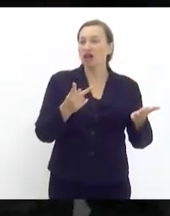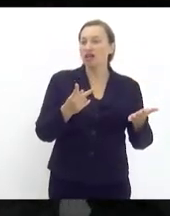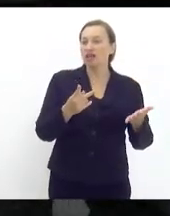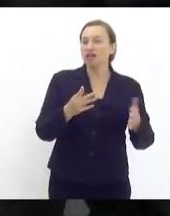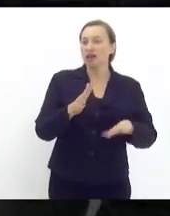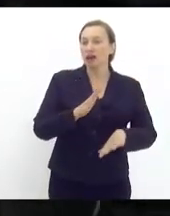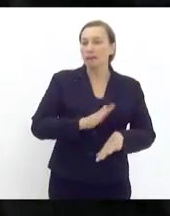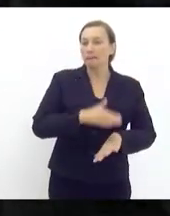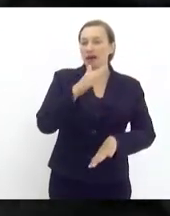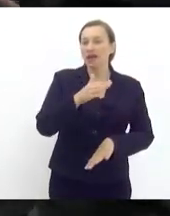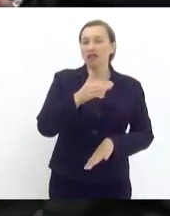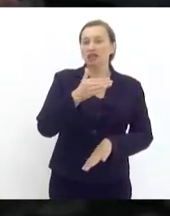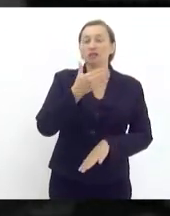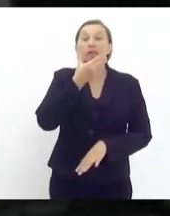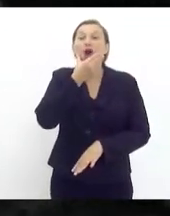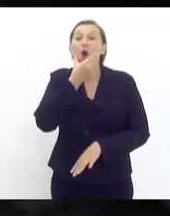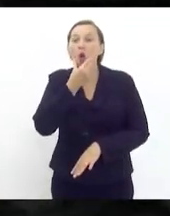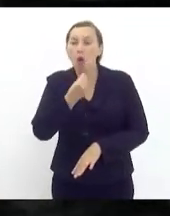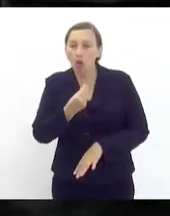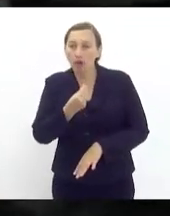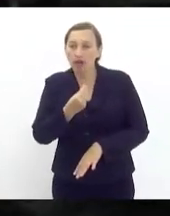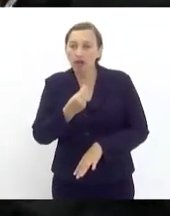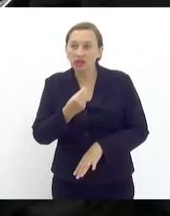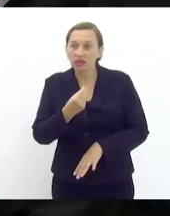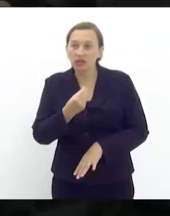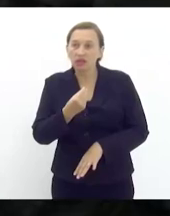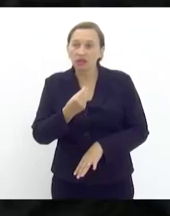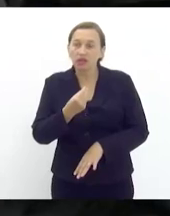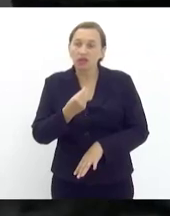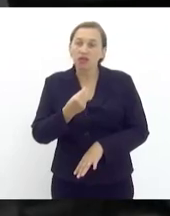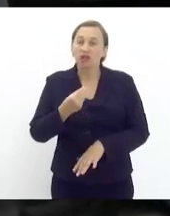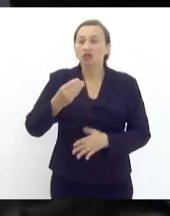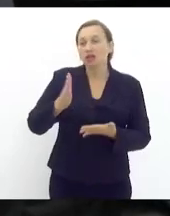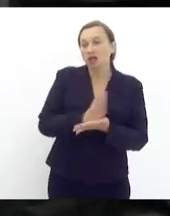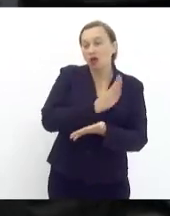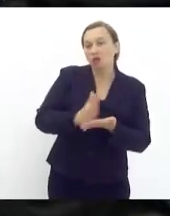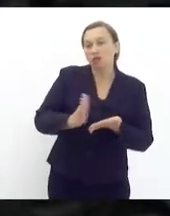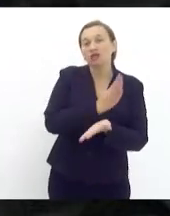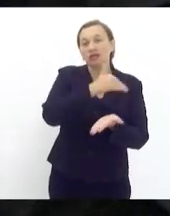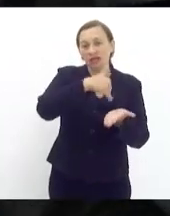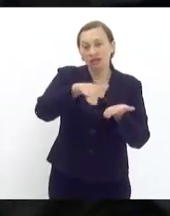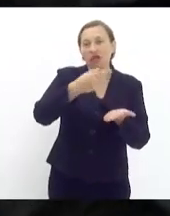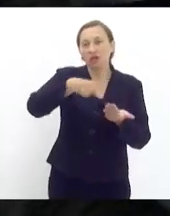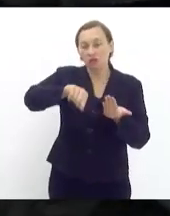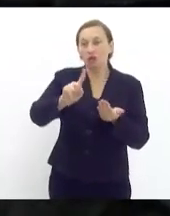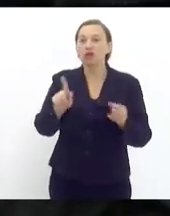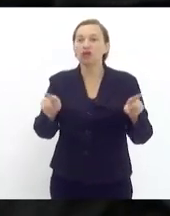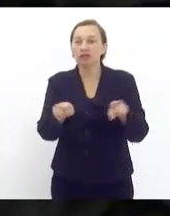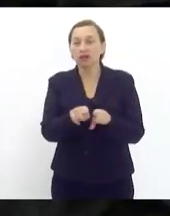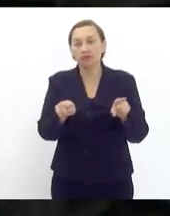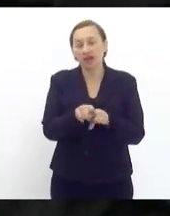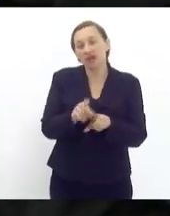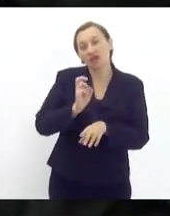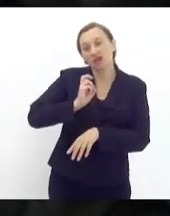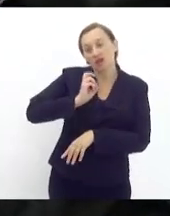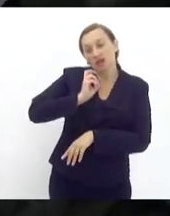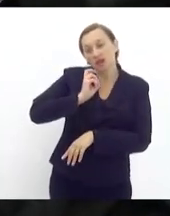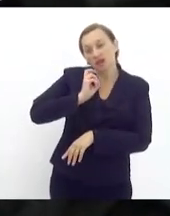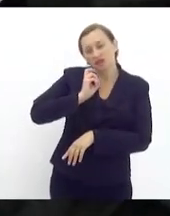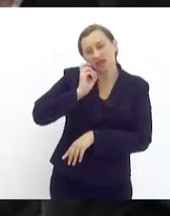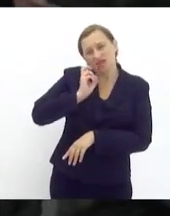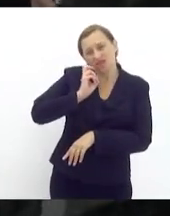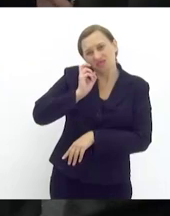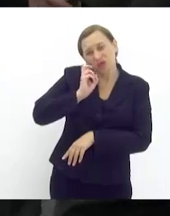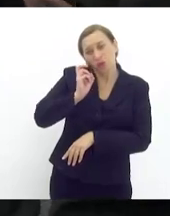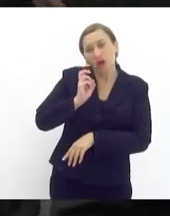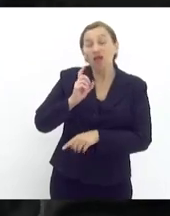autoridades masculinas e alguns secretários também foram constrangidos E aí a gente